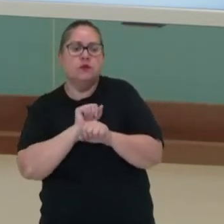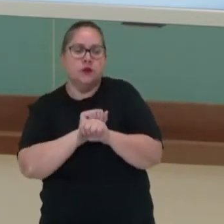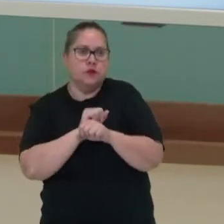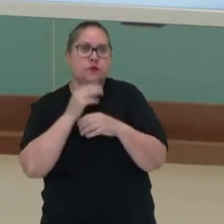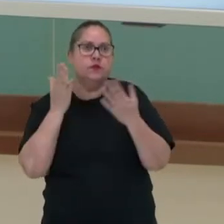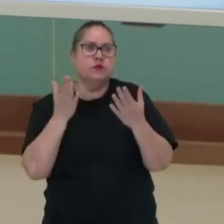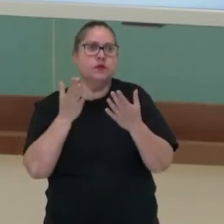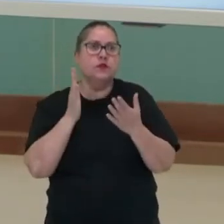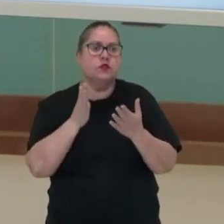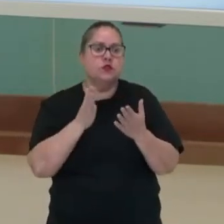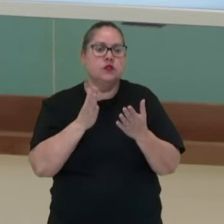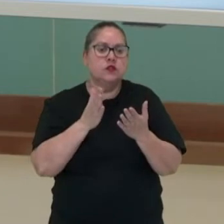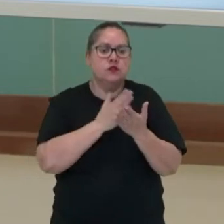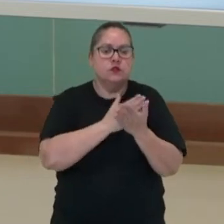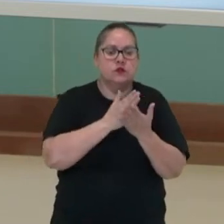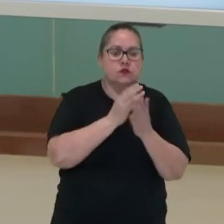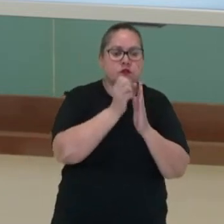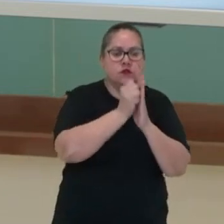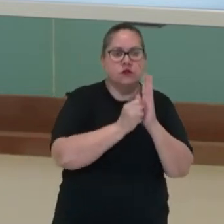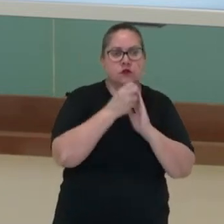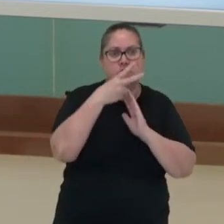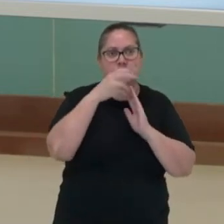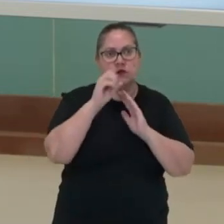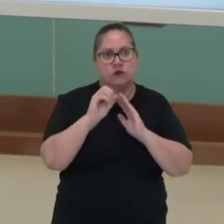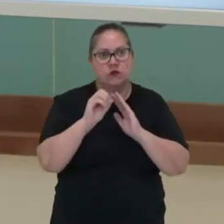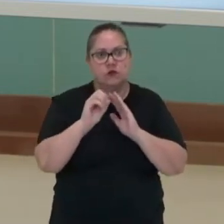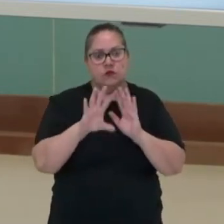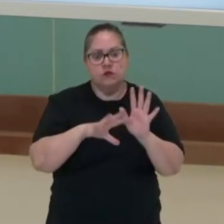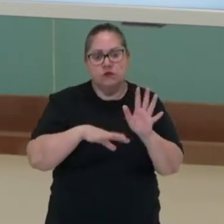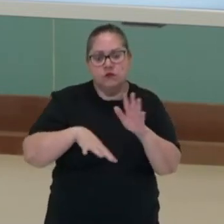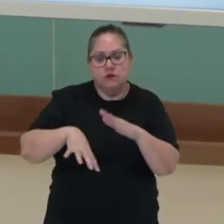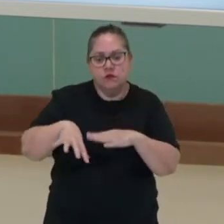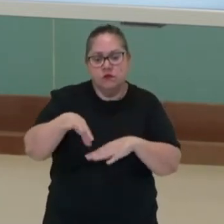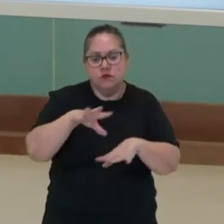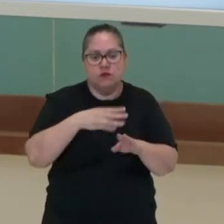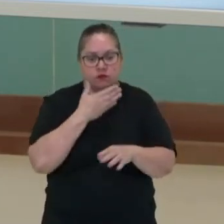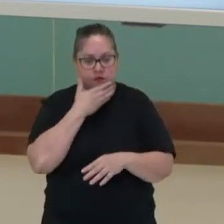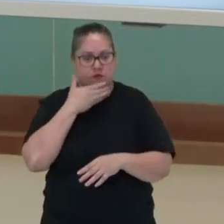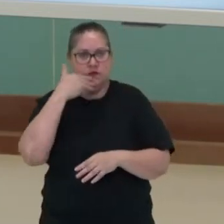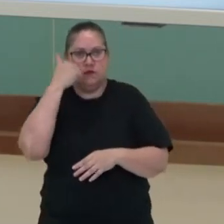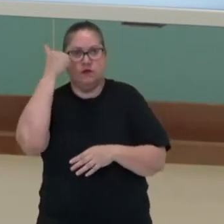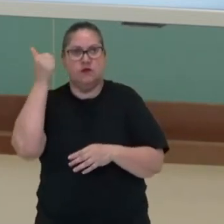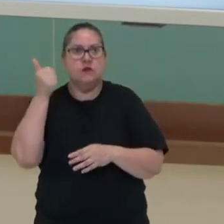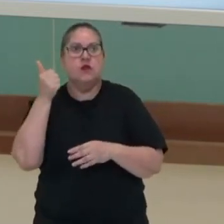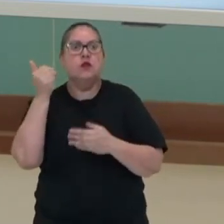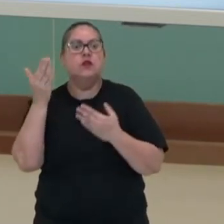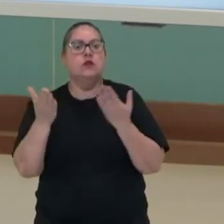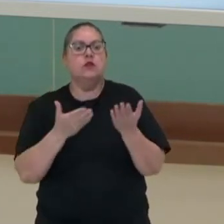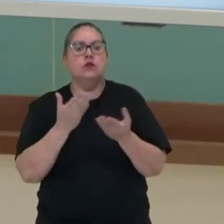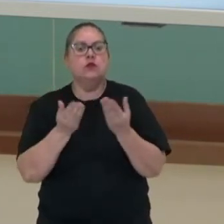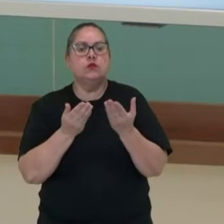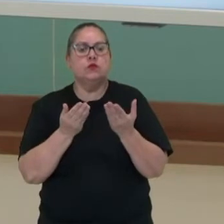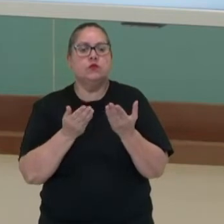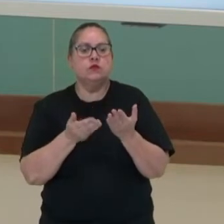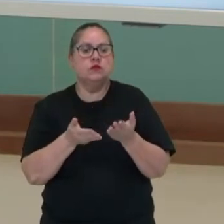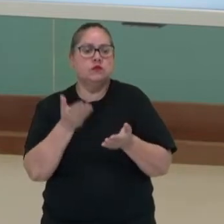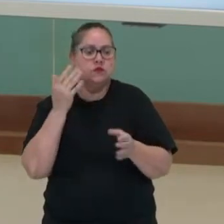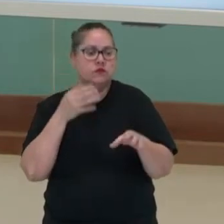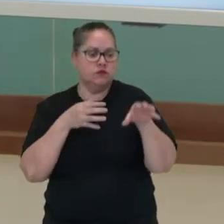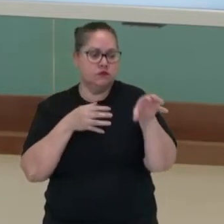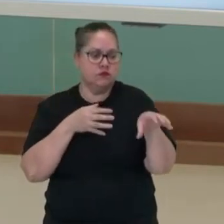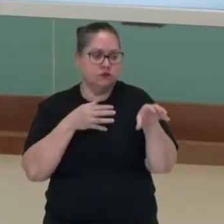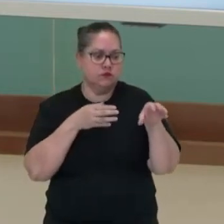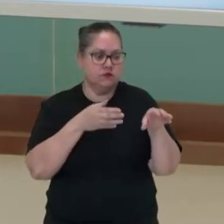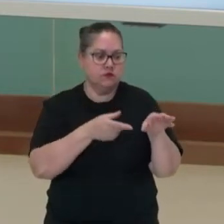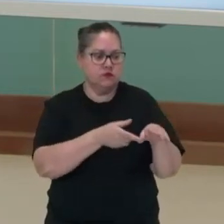aí. Já a partir do século XX, nós temos uma organização melhorada dessa dinâmica, onde as antigas colônias